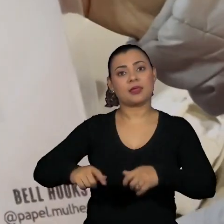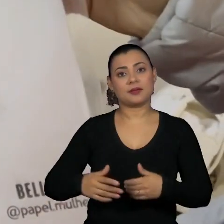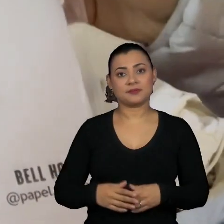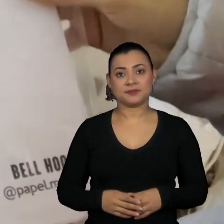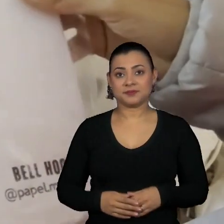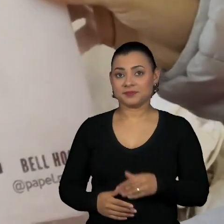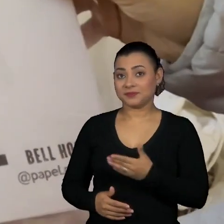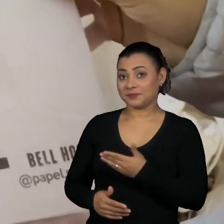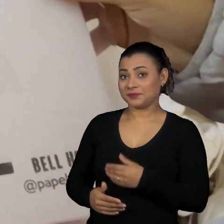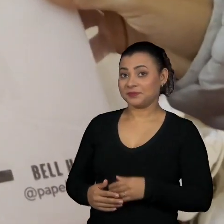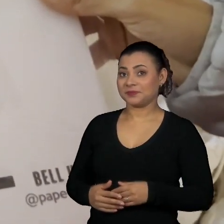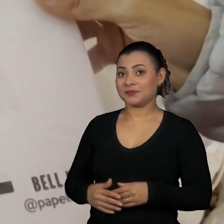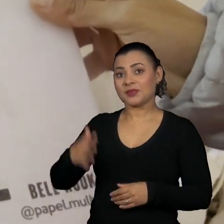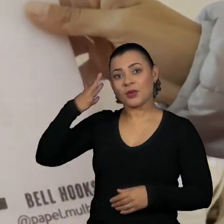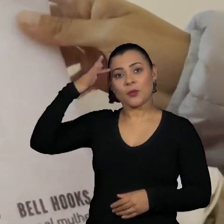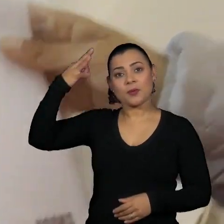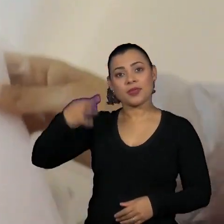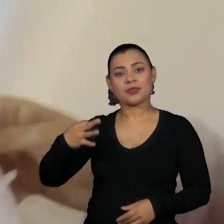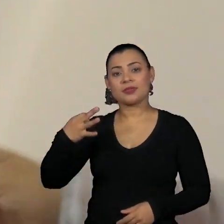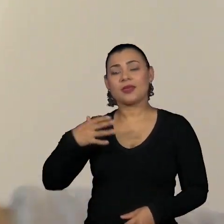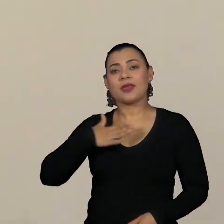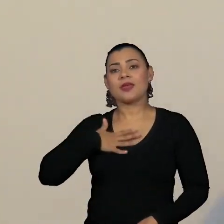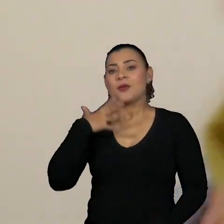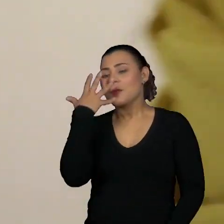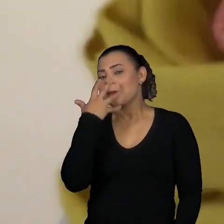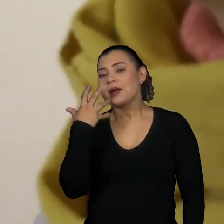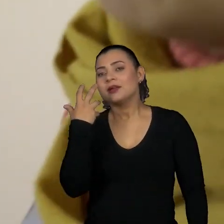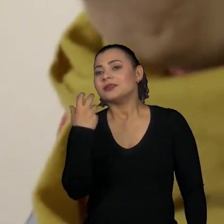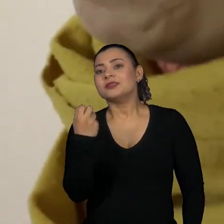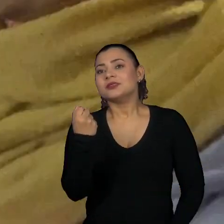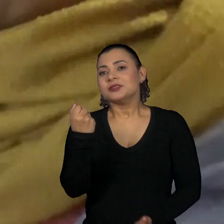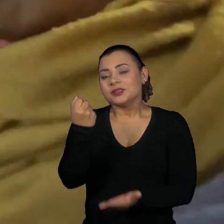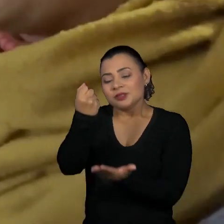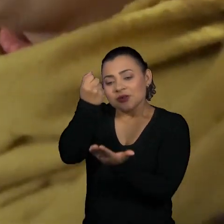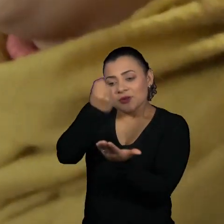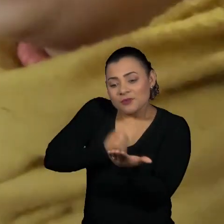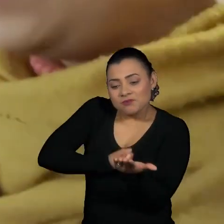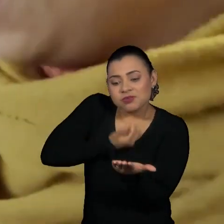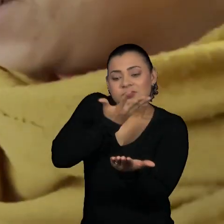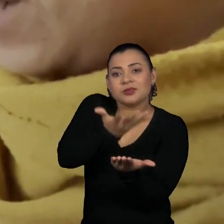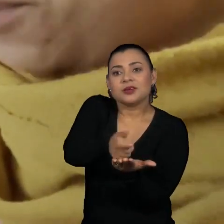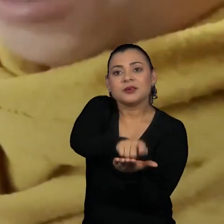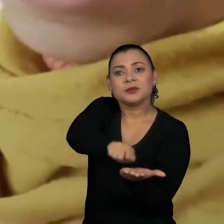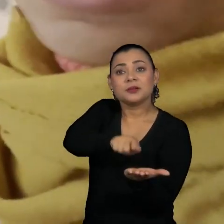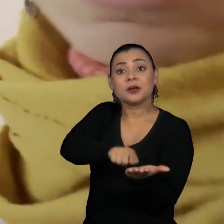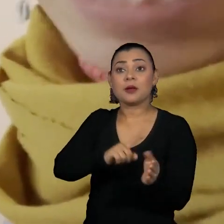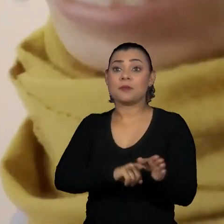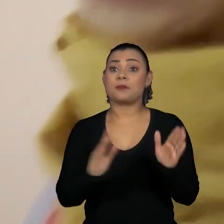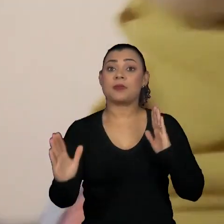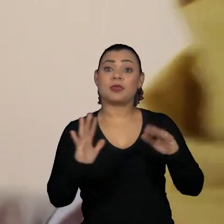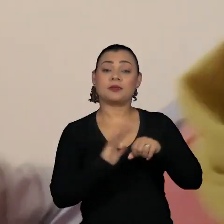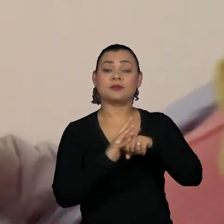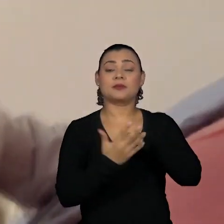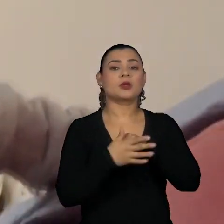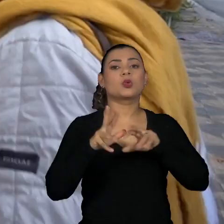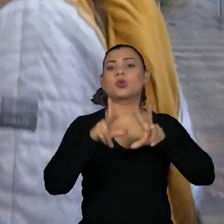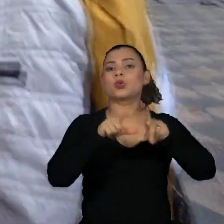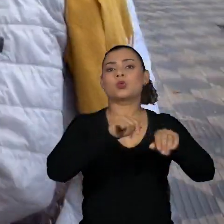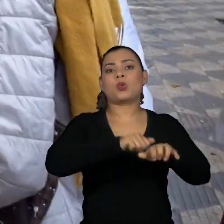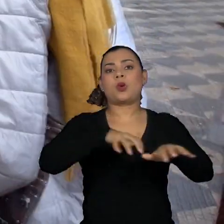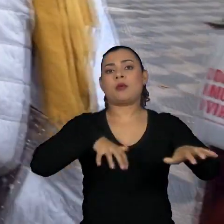Compreender minha paixão por escrever. Enfim, encontrar papel em períodos de pandemia, que as nossas reuniões eram online, isso fez,